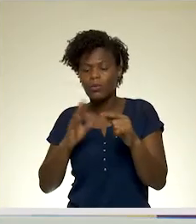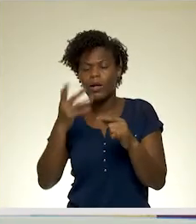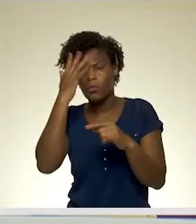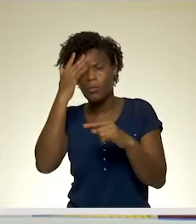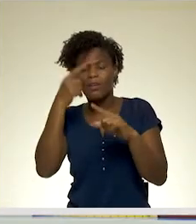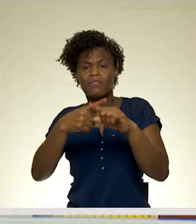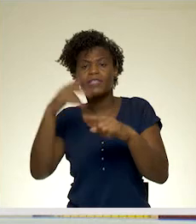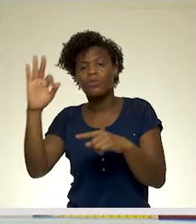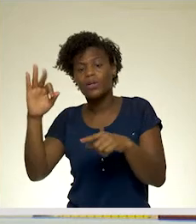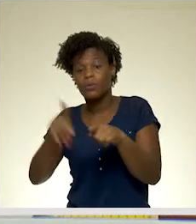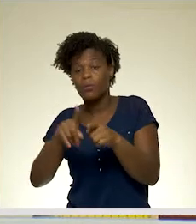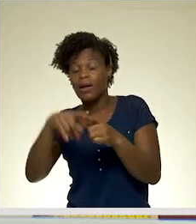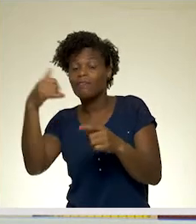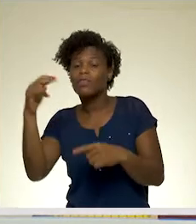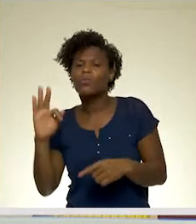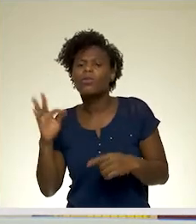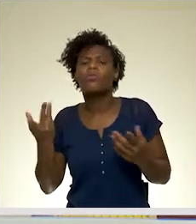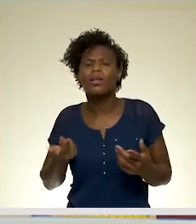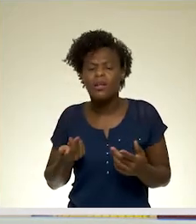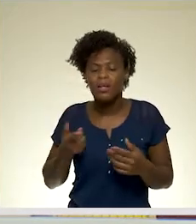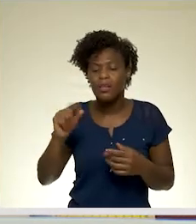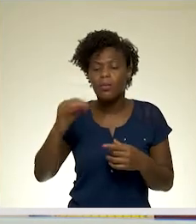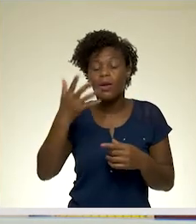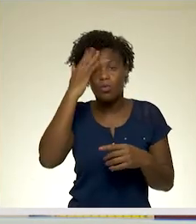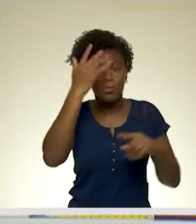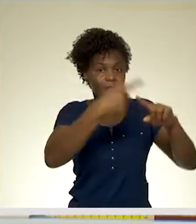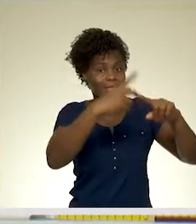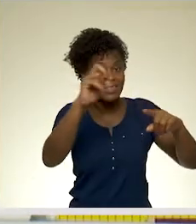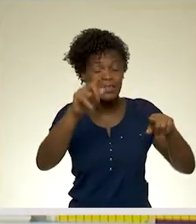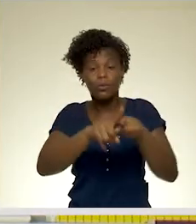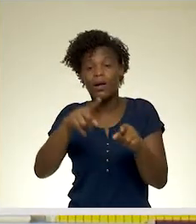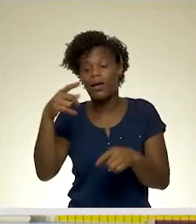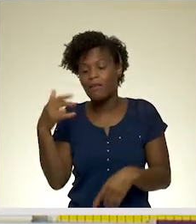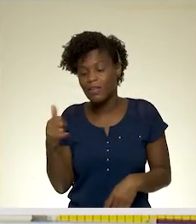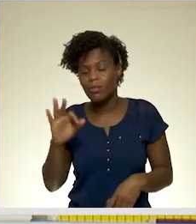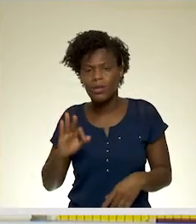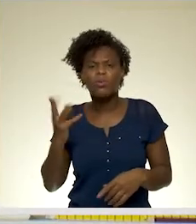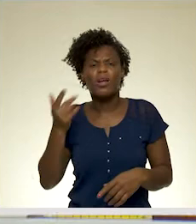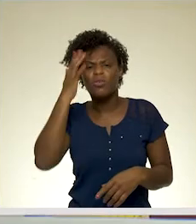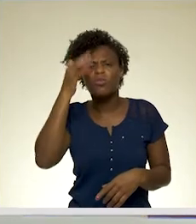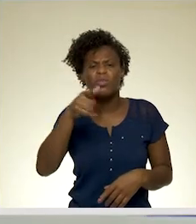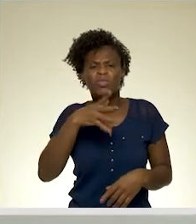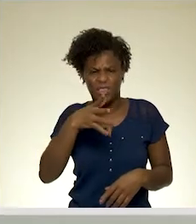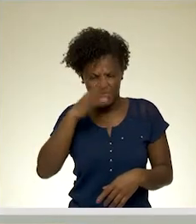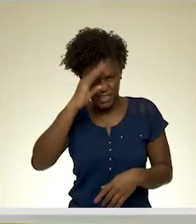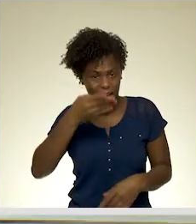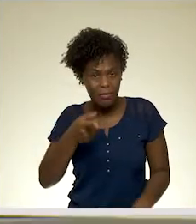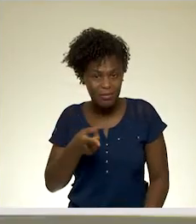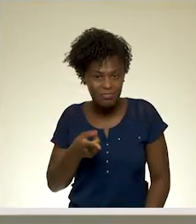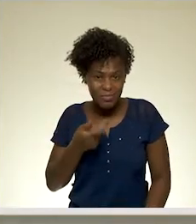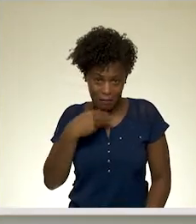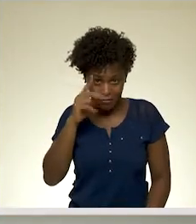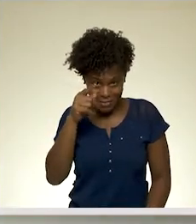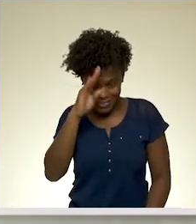que multiplicando por 4 dá 24? E também o número multiplicando por 3 dá 24?